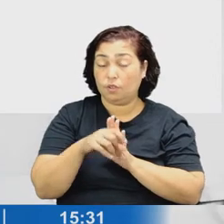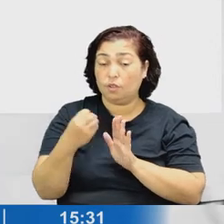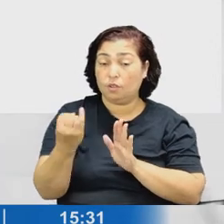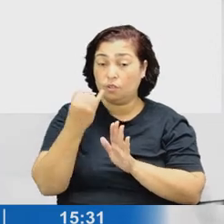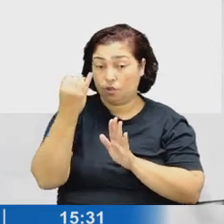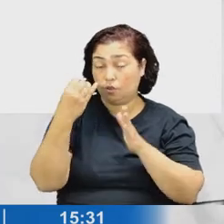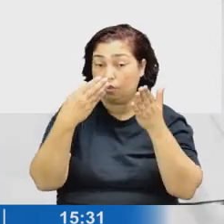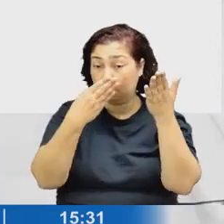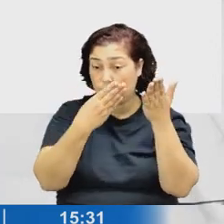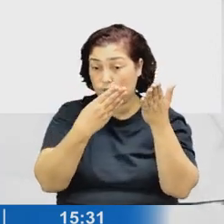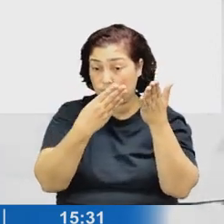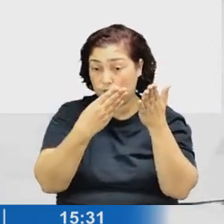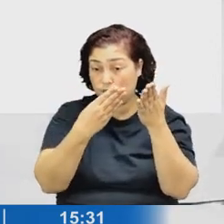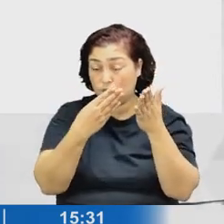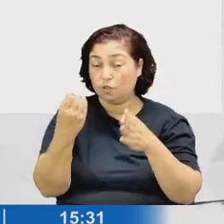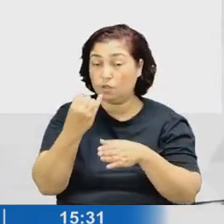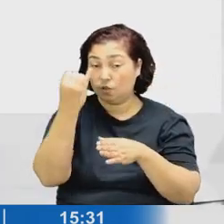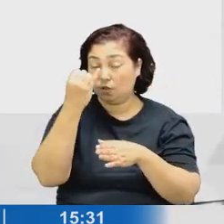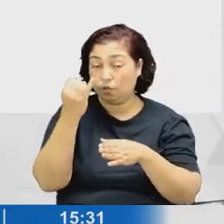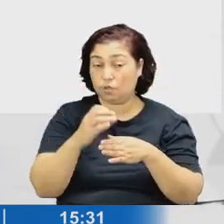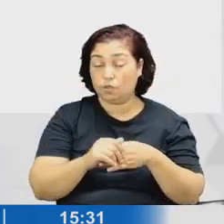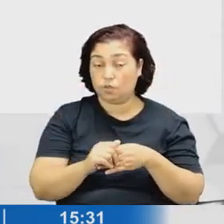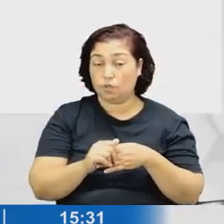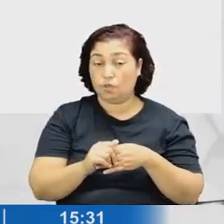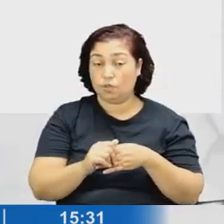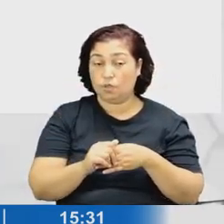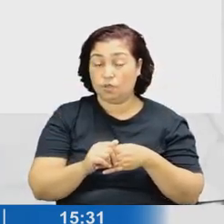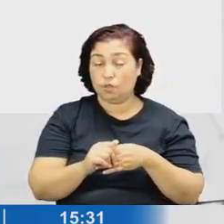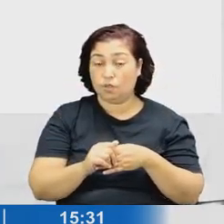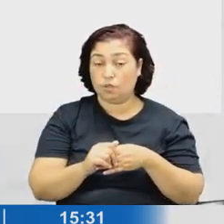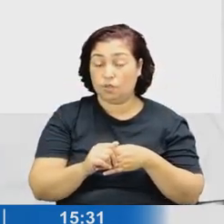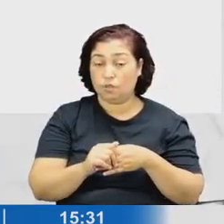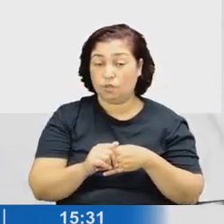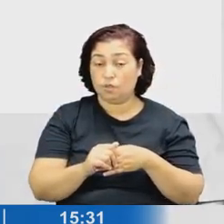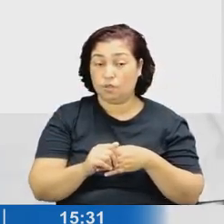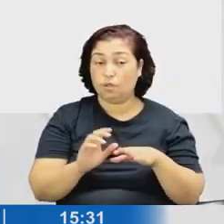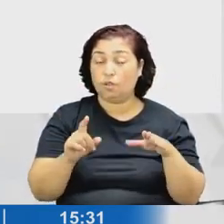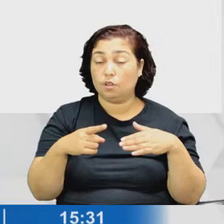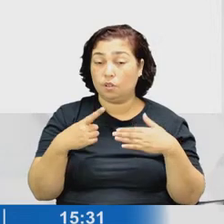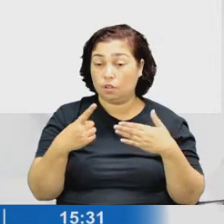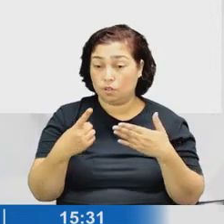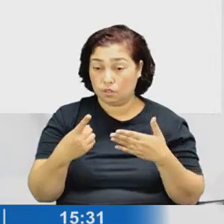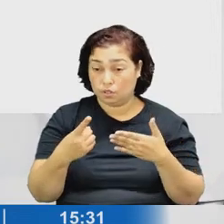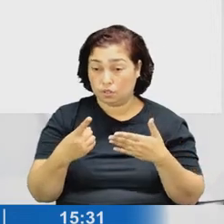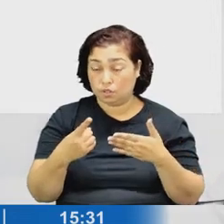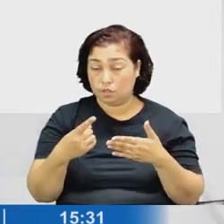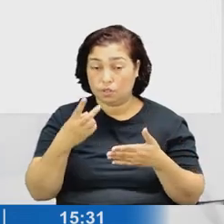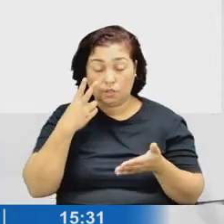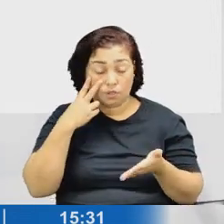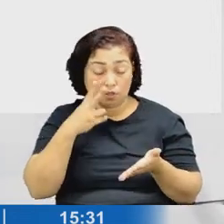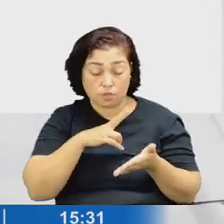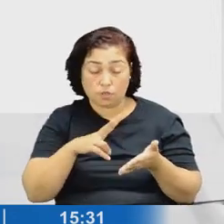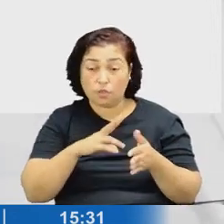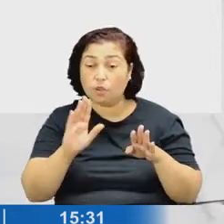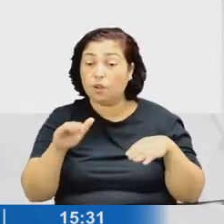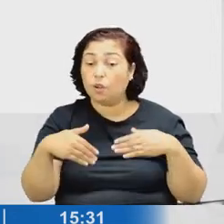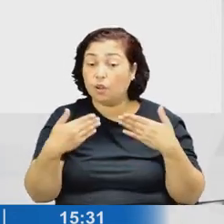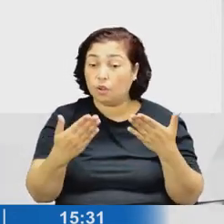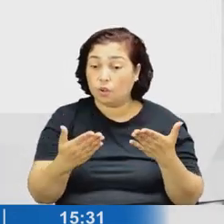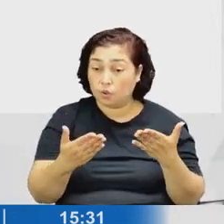importantes dá uma nota para cada causa essa é a primeira atividade depois vocês derem a nota vocês vão olhar para qual